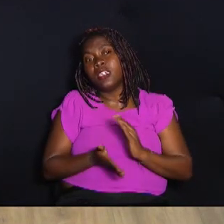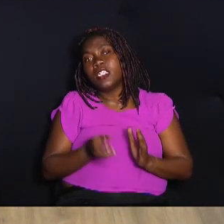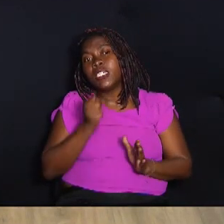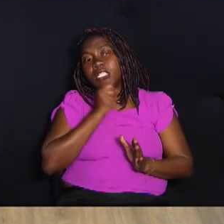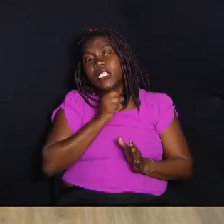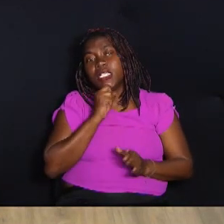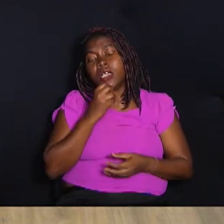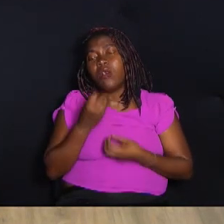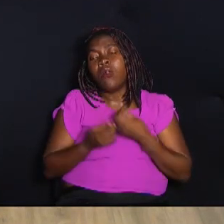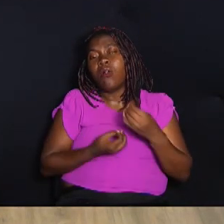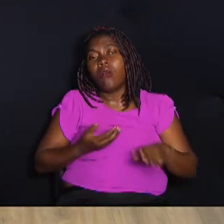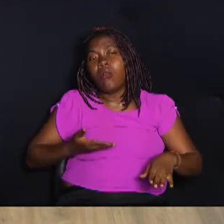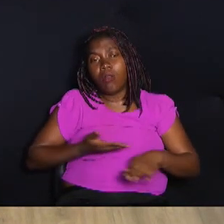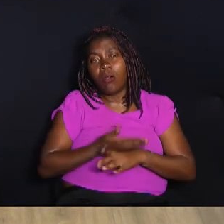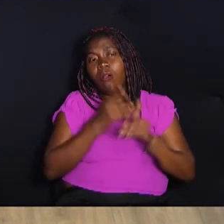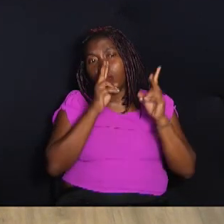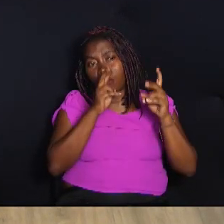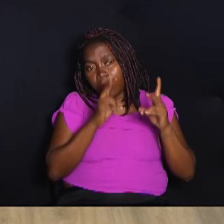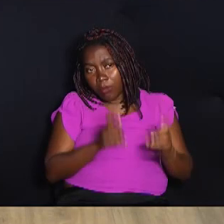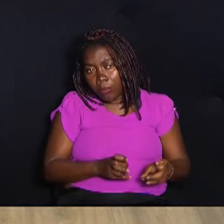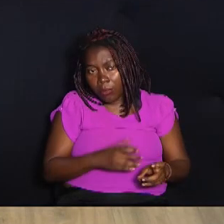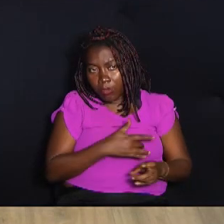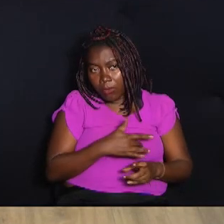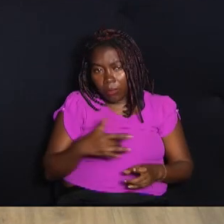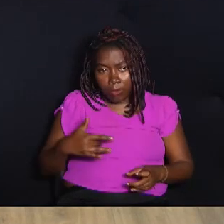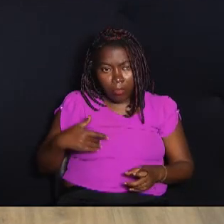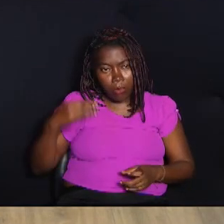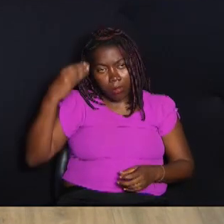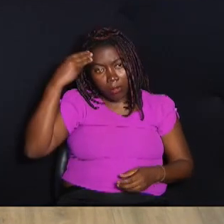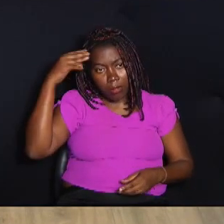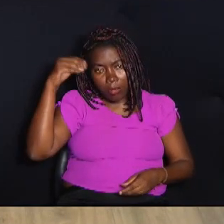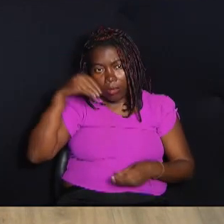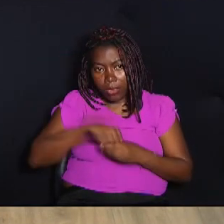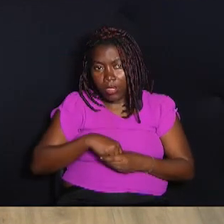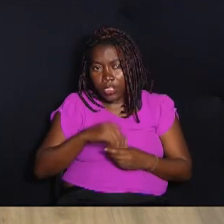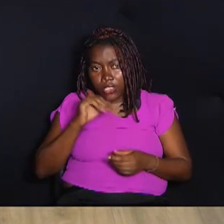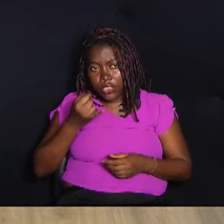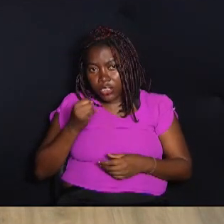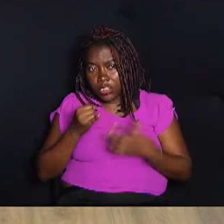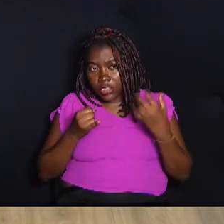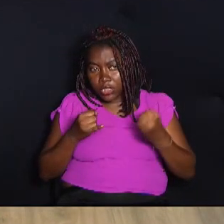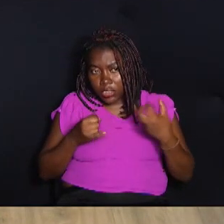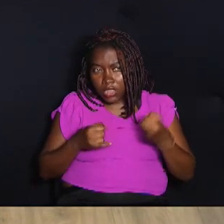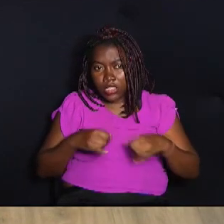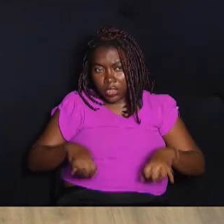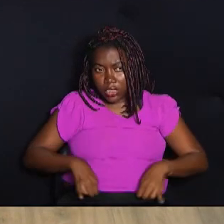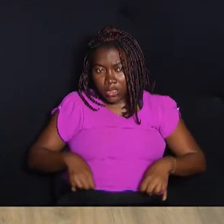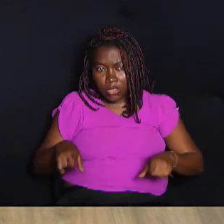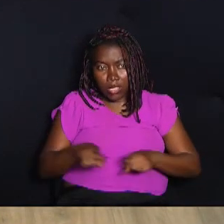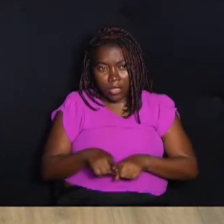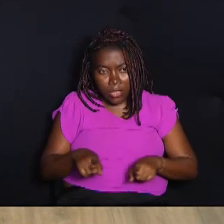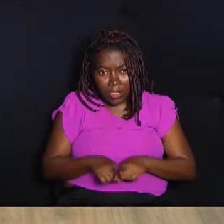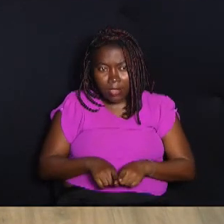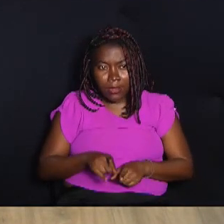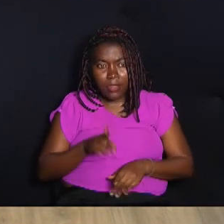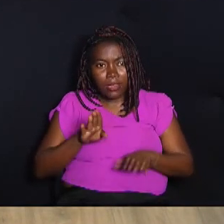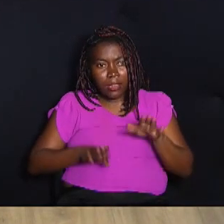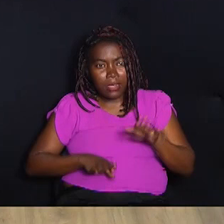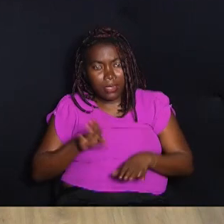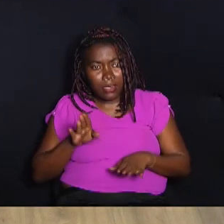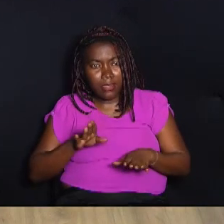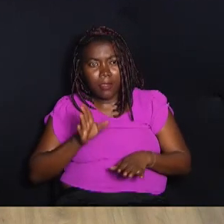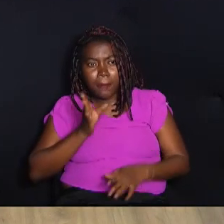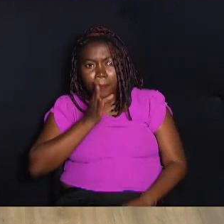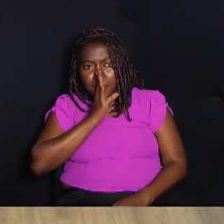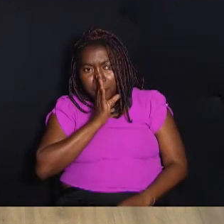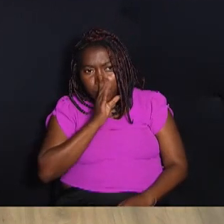que eles entram nessa questão da saúde mental dentro do Janeiro Branco? Eles sofrem também, muitas vezes calados,